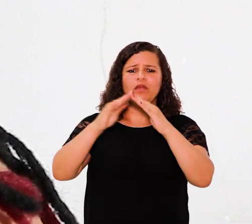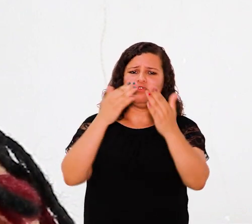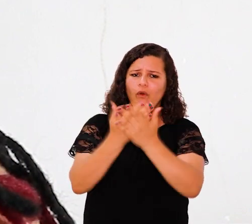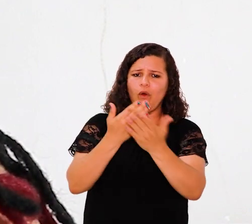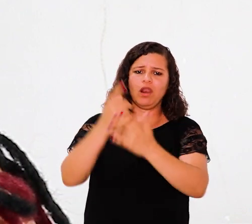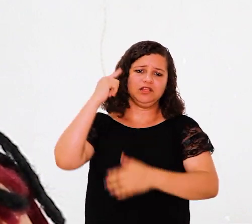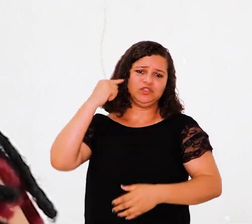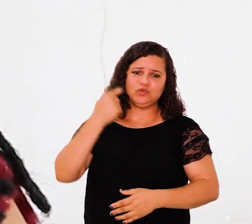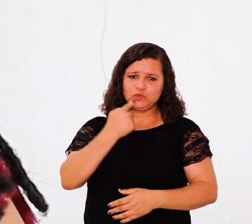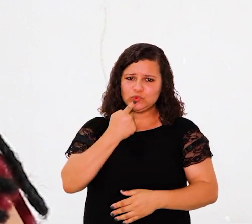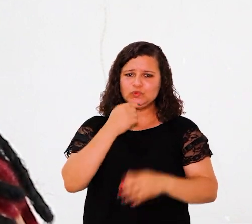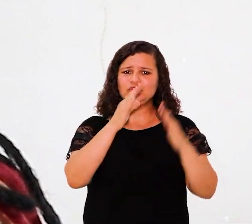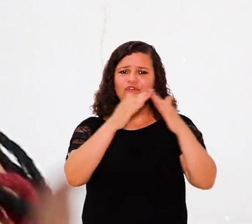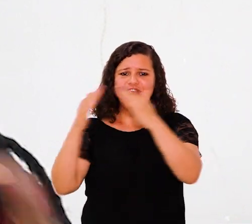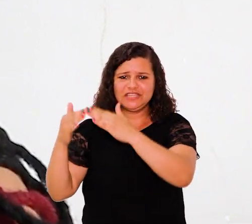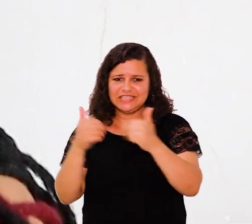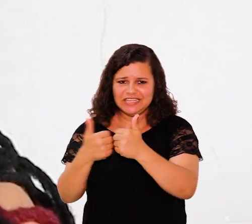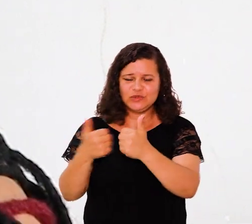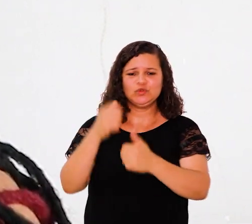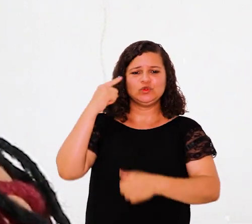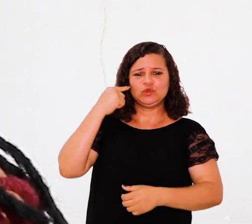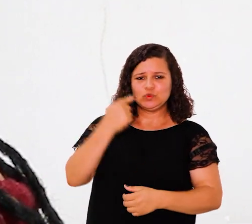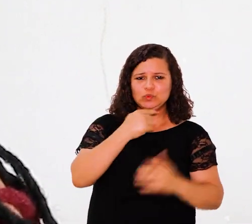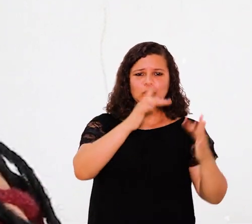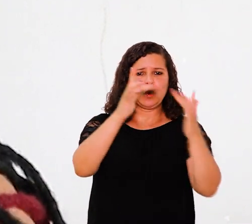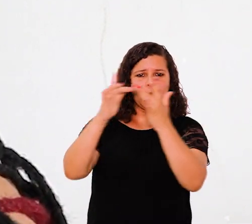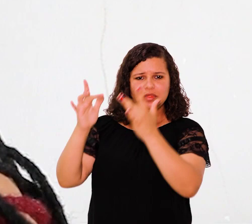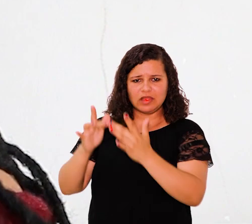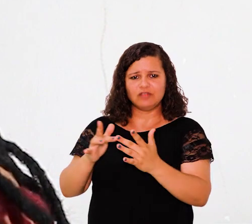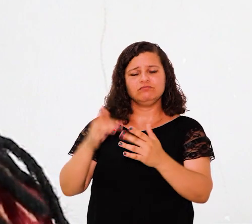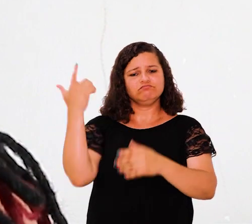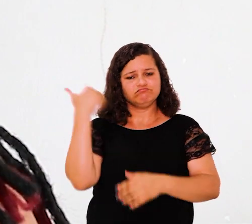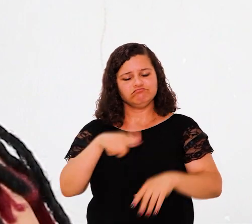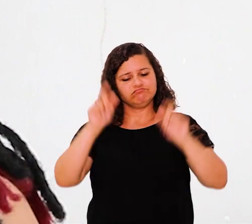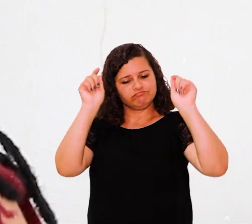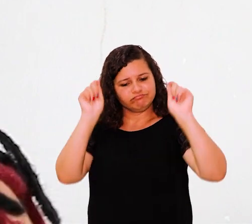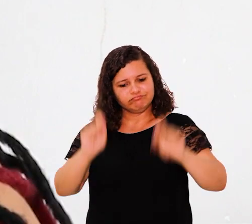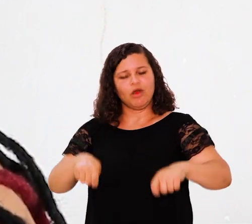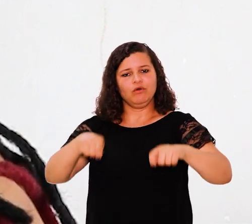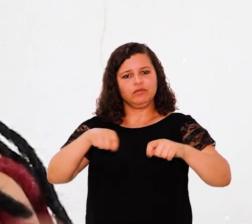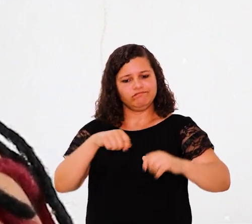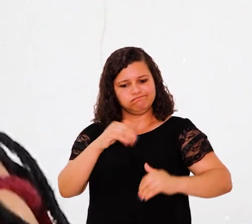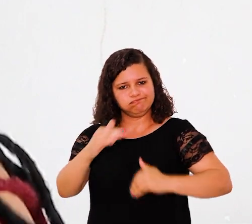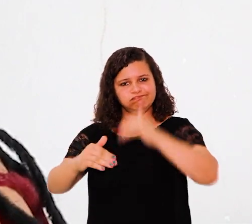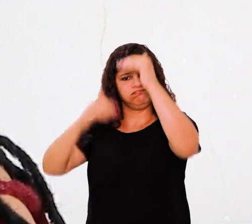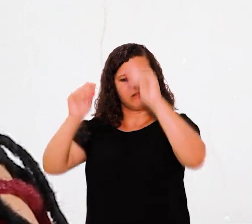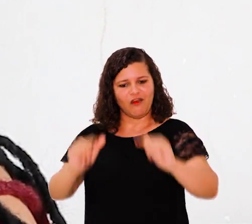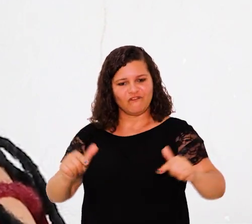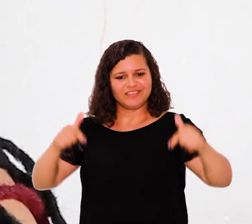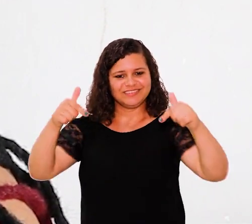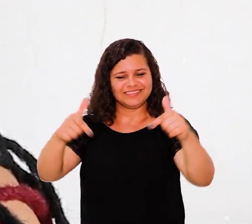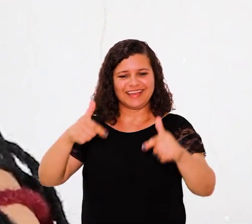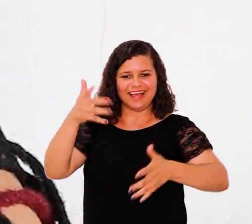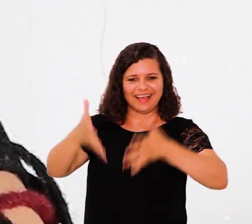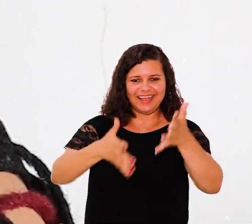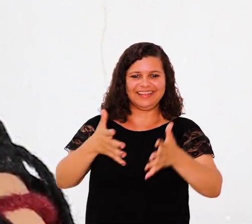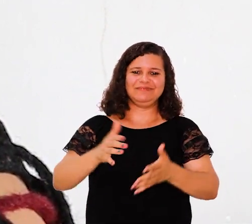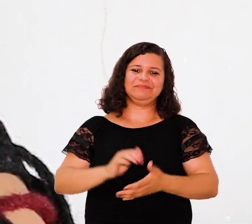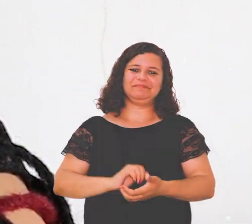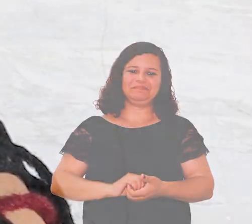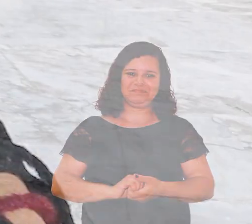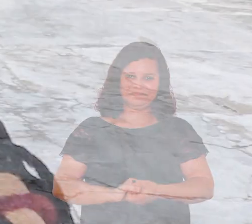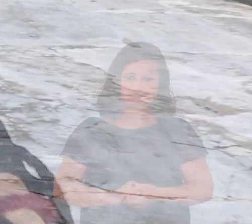procura uma escola de surdos, procure vizinhos surdos, contatos, para poder avançar na